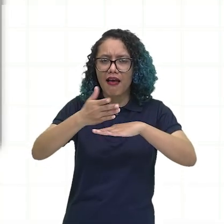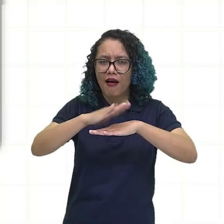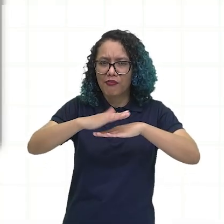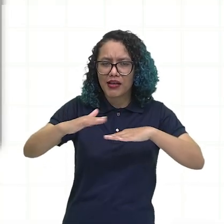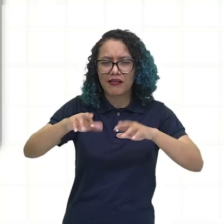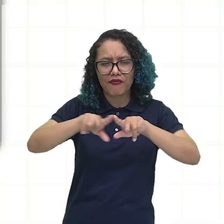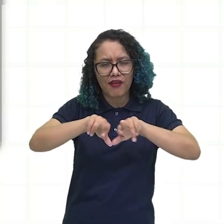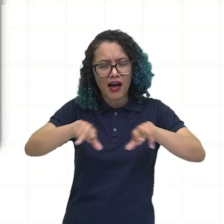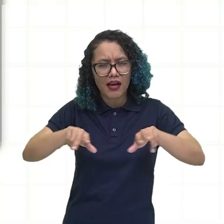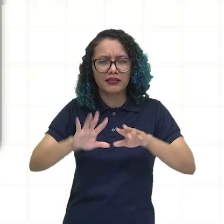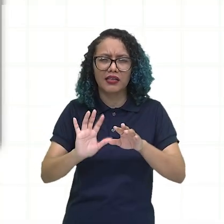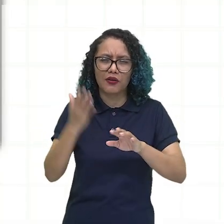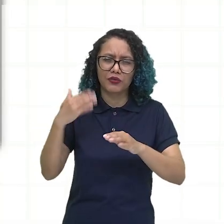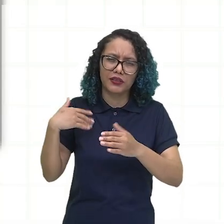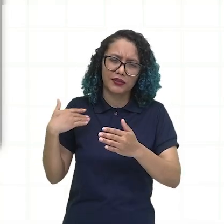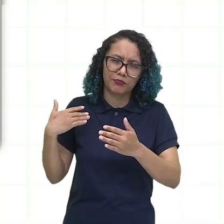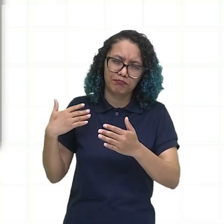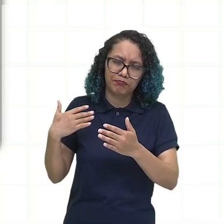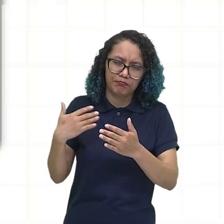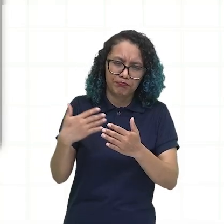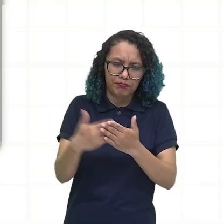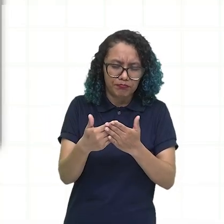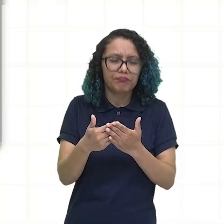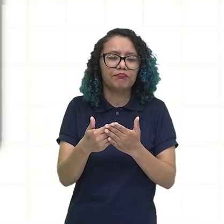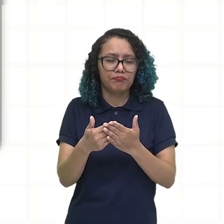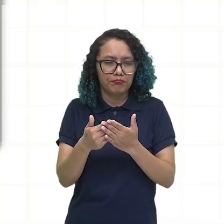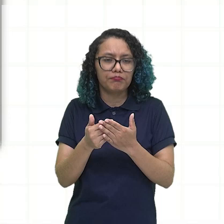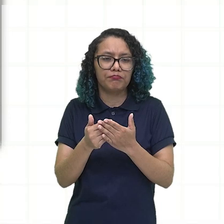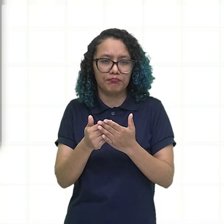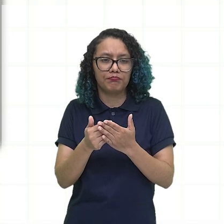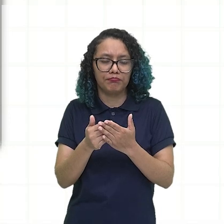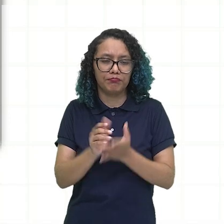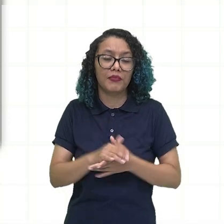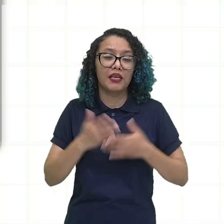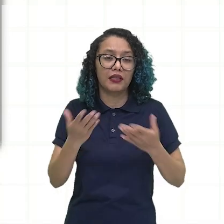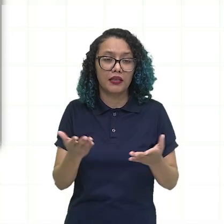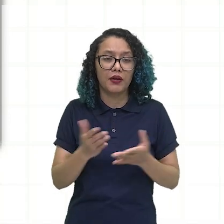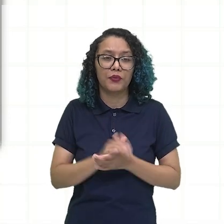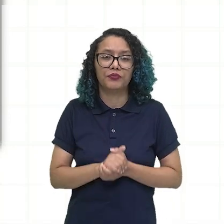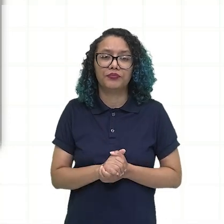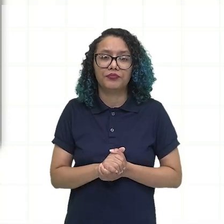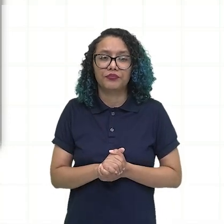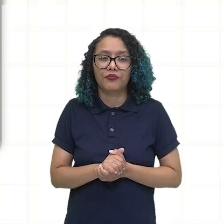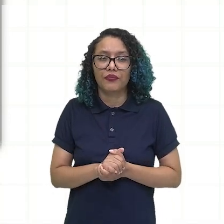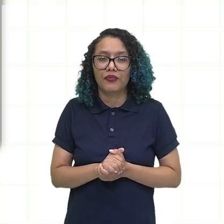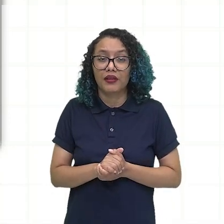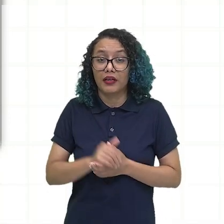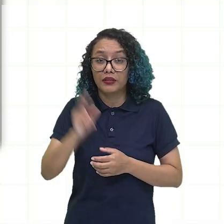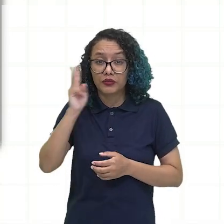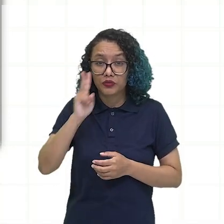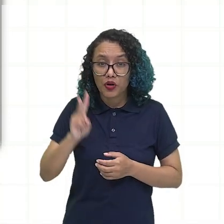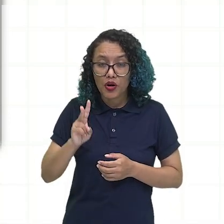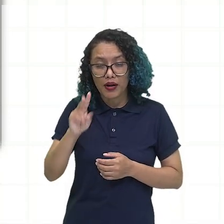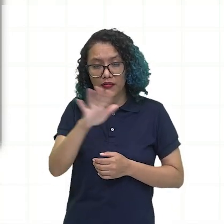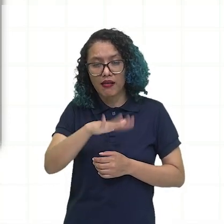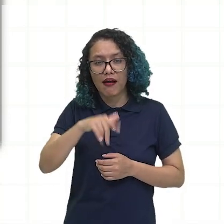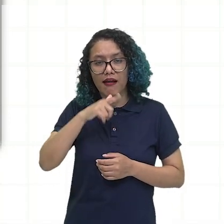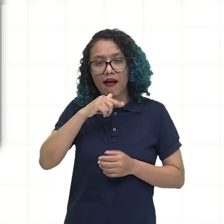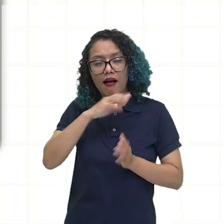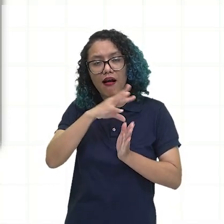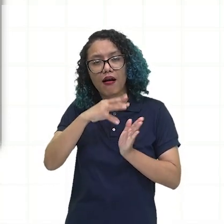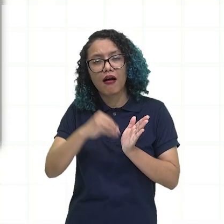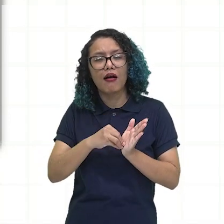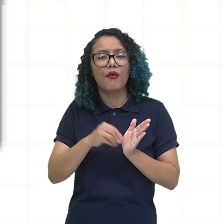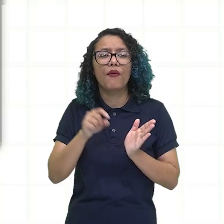ao longo da formação do rio. Então, a história geológica da bacia amazônica